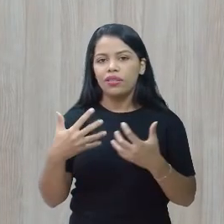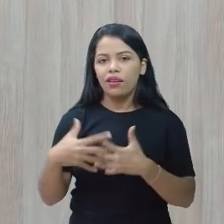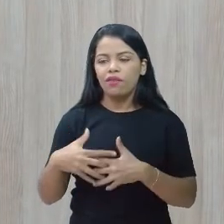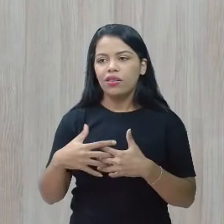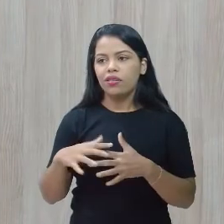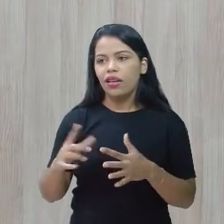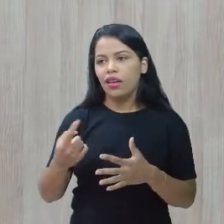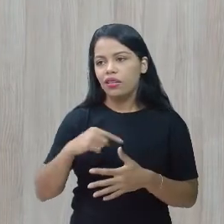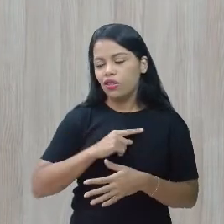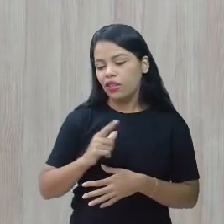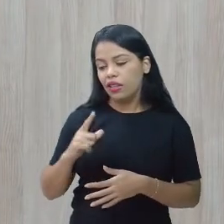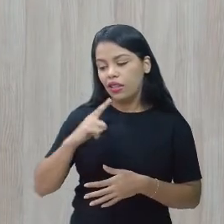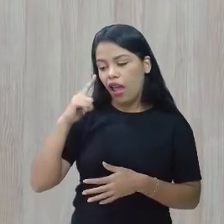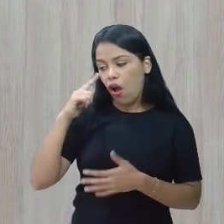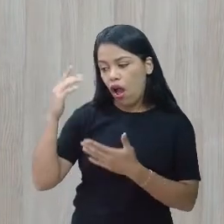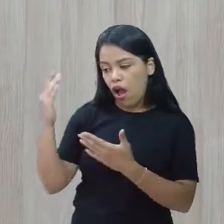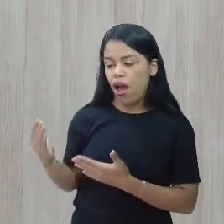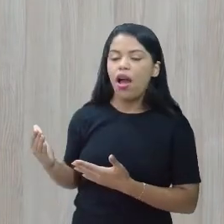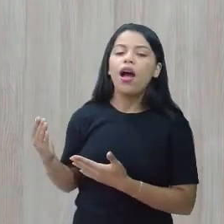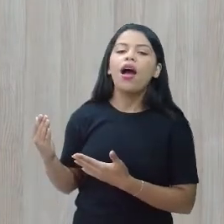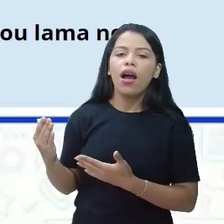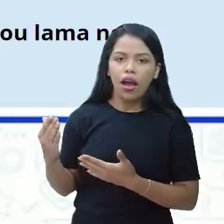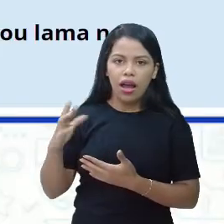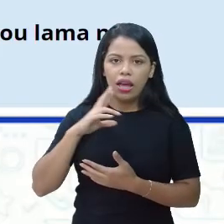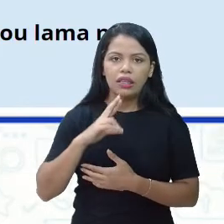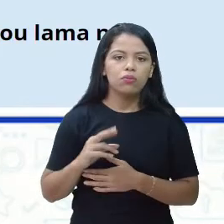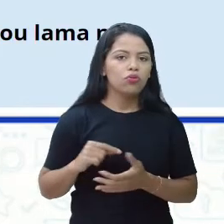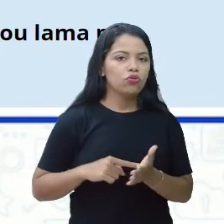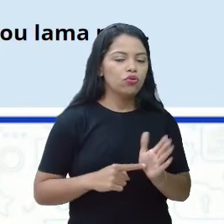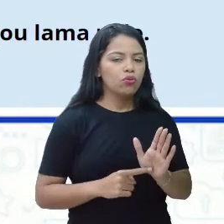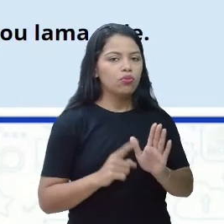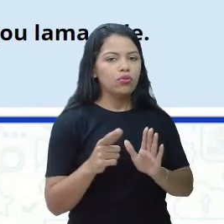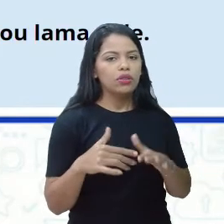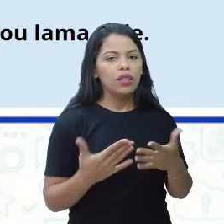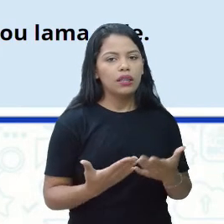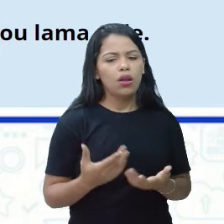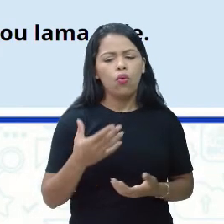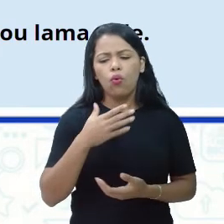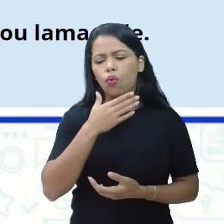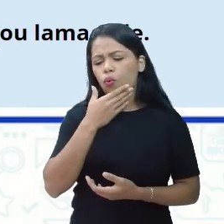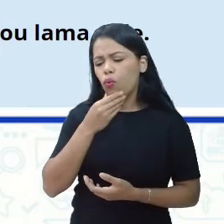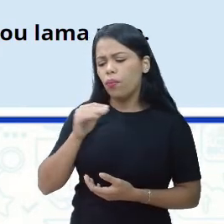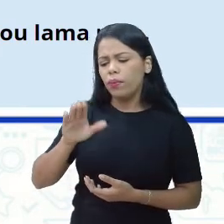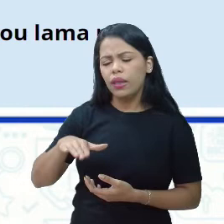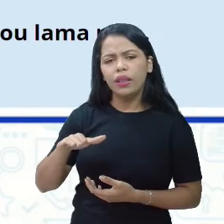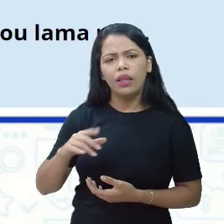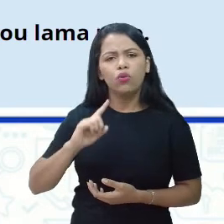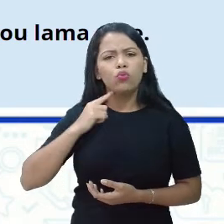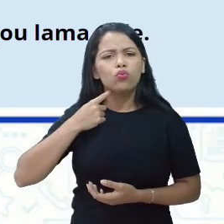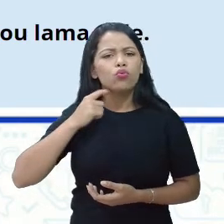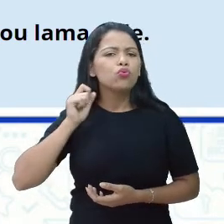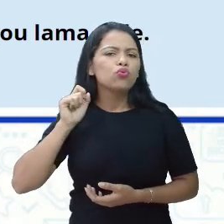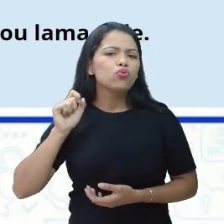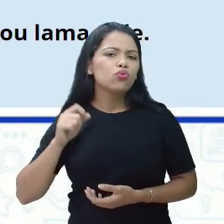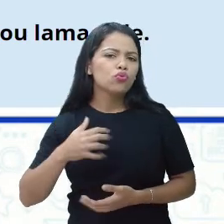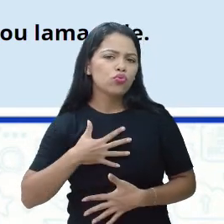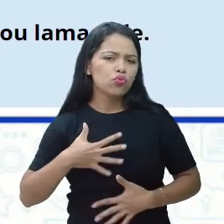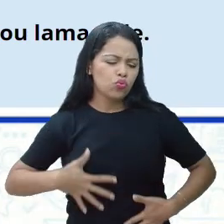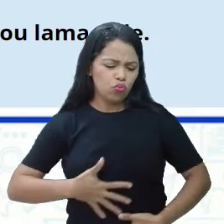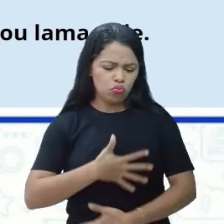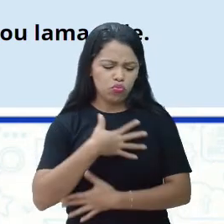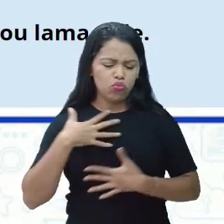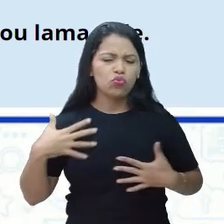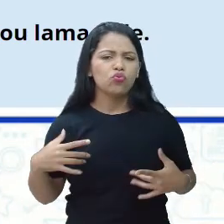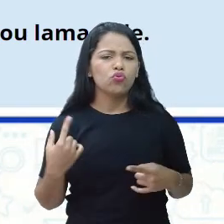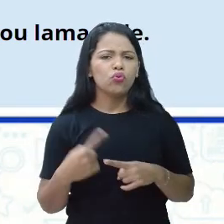as respostas que eu coloquei. O menino ficou sujo de lama, por quê? Porque a mãe ficou zangada?